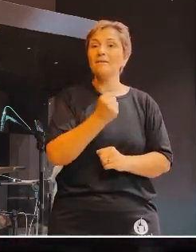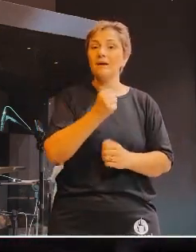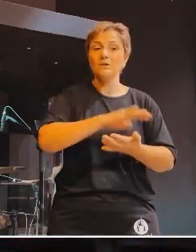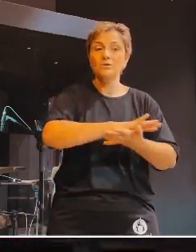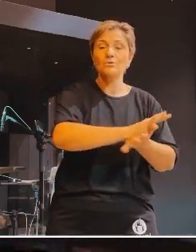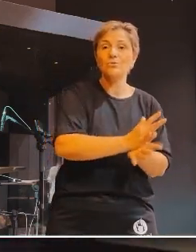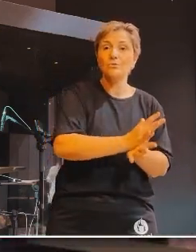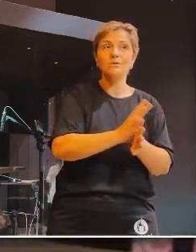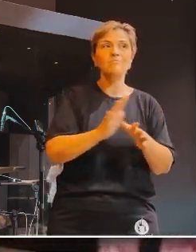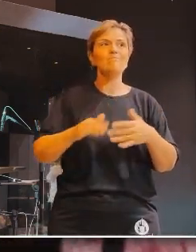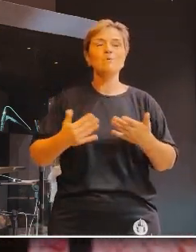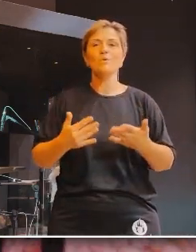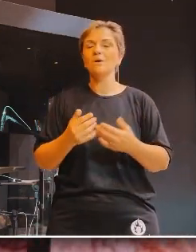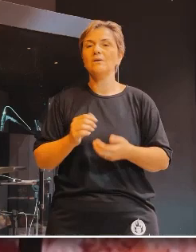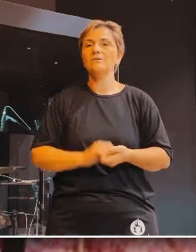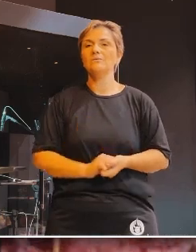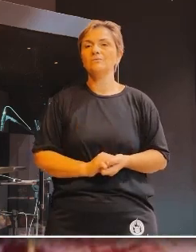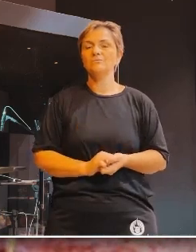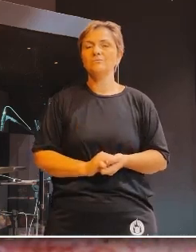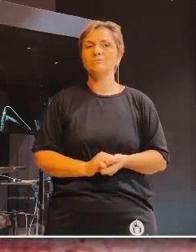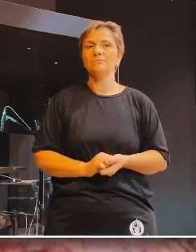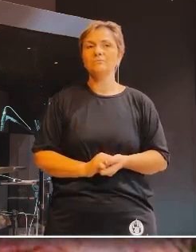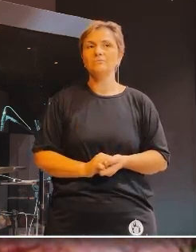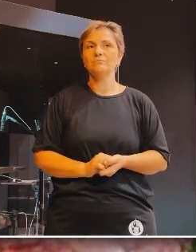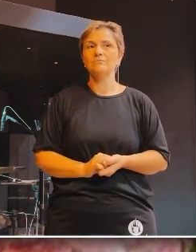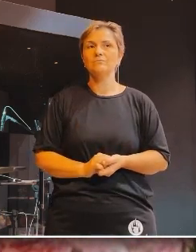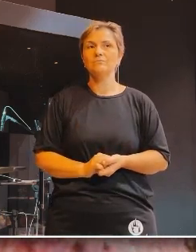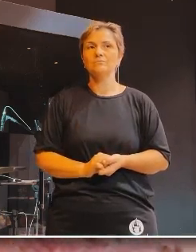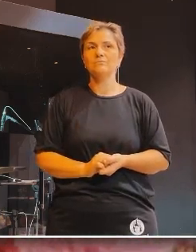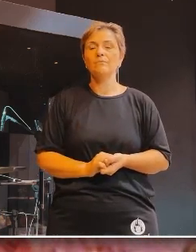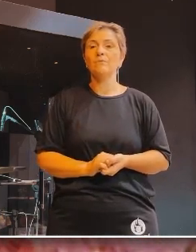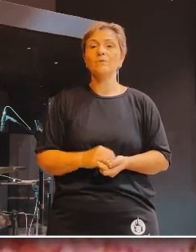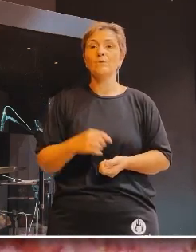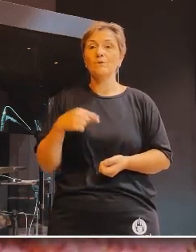quando nós damos abertura,